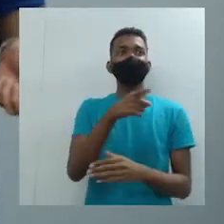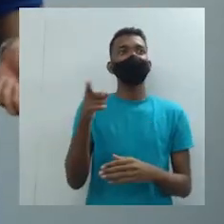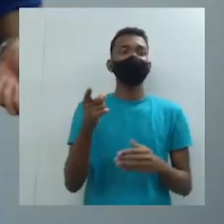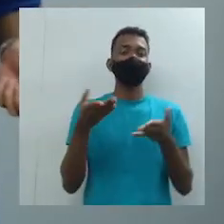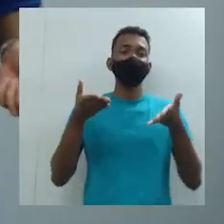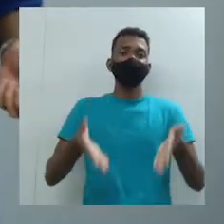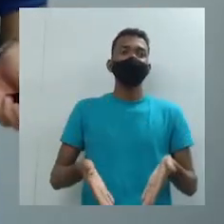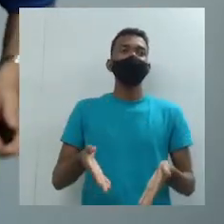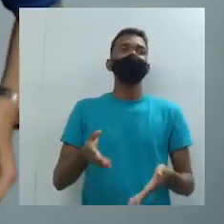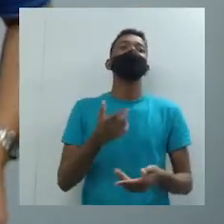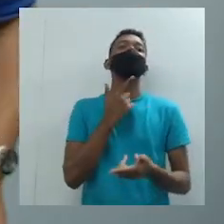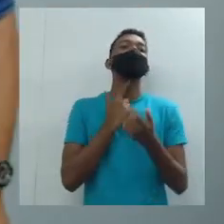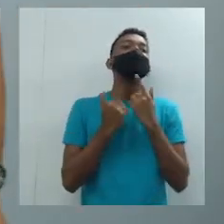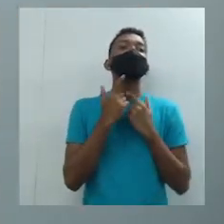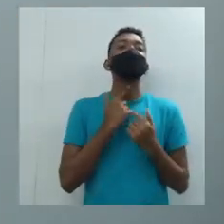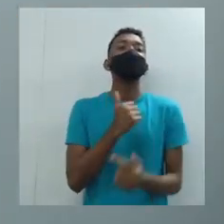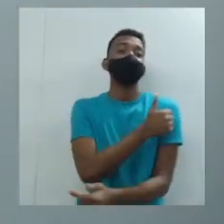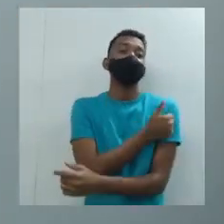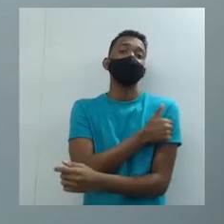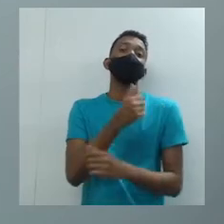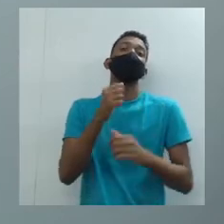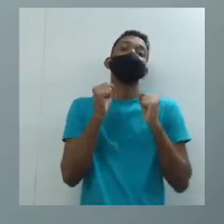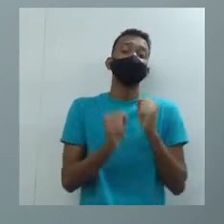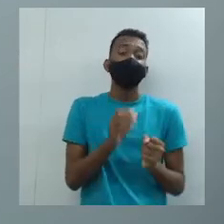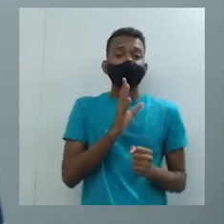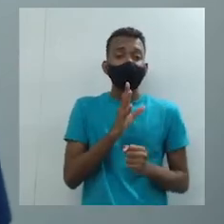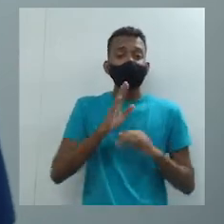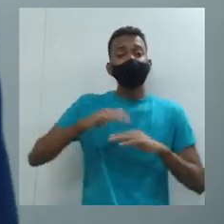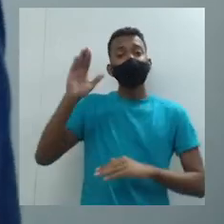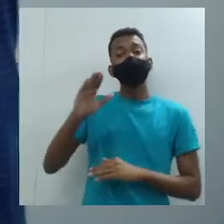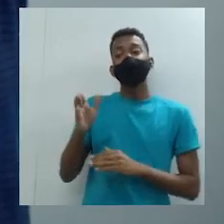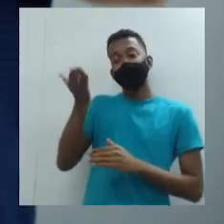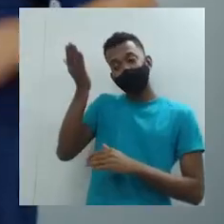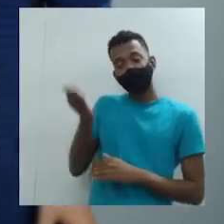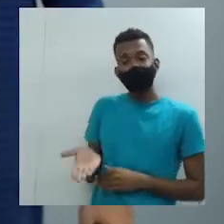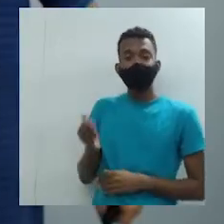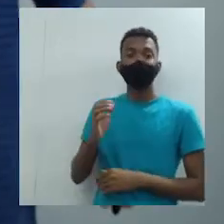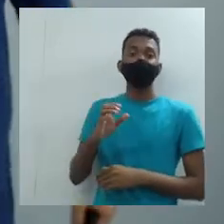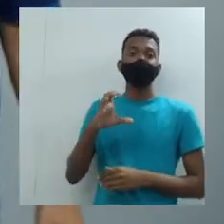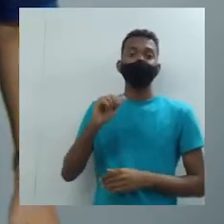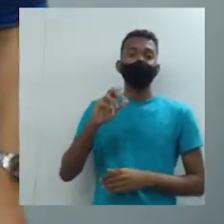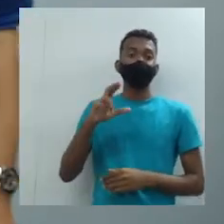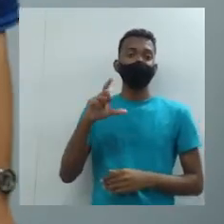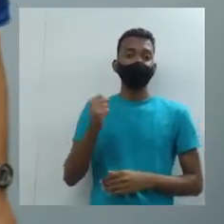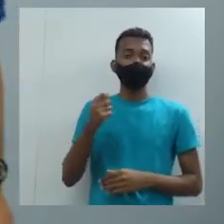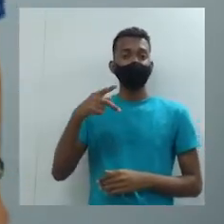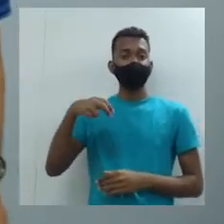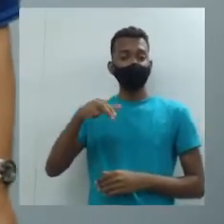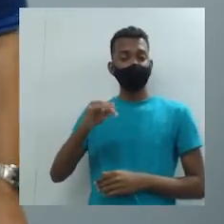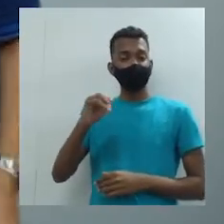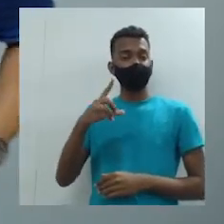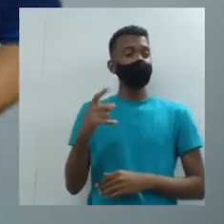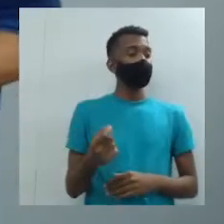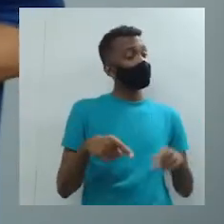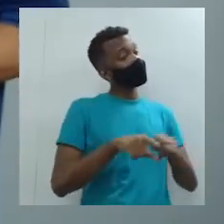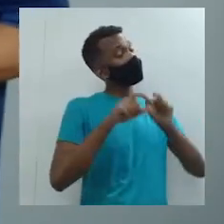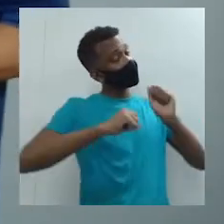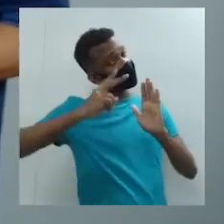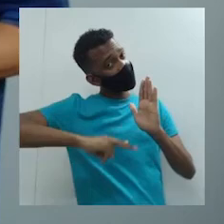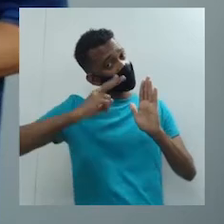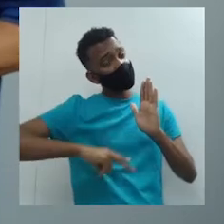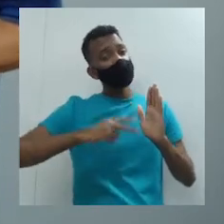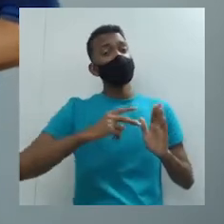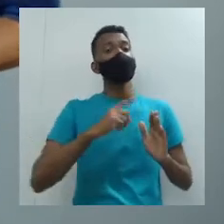aqui o desejo de que o aluno conheça mais quem? A obra do Carlos Pena Filho. Podendo ler, por exemplo, inclusive esse A Solidão e